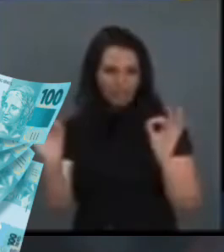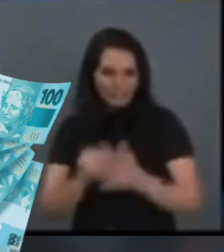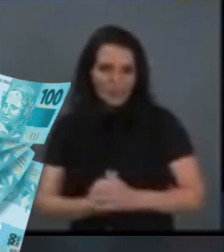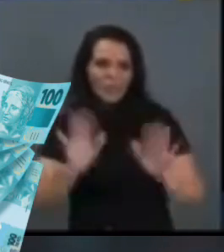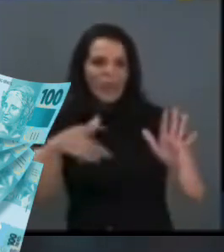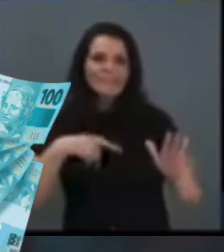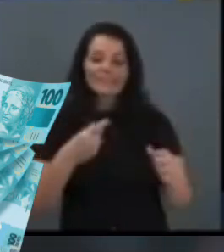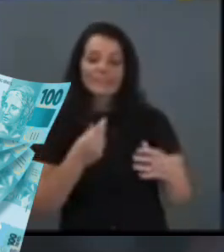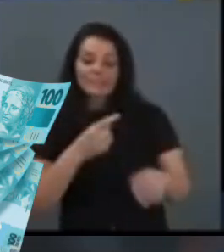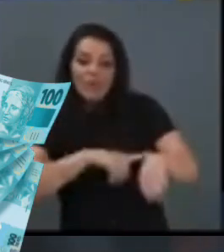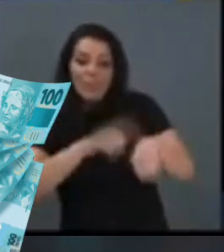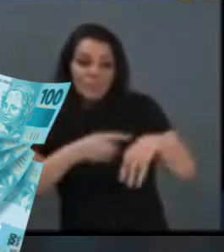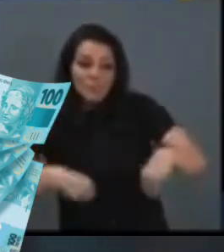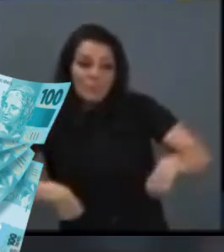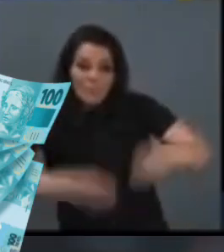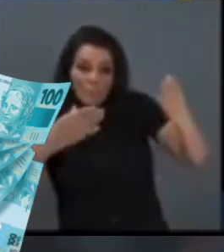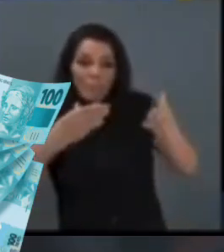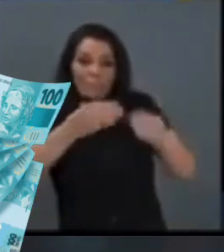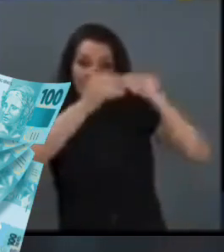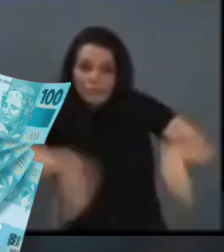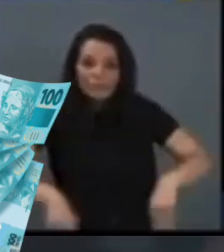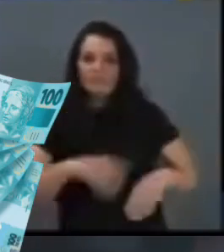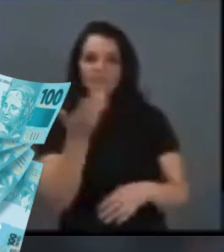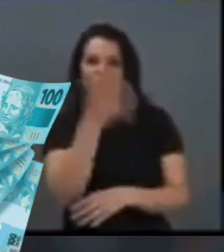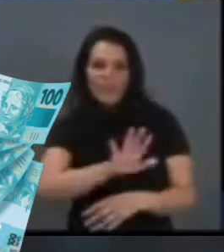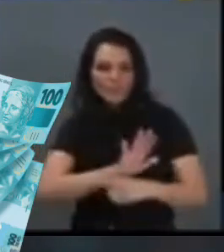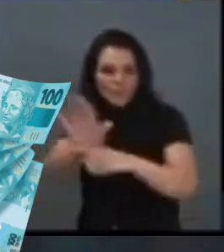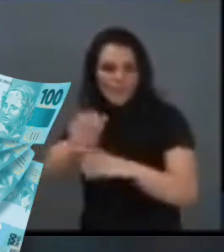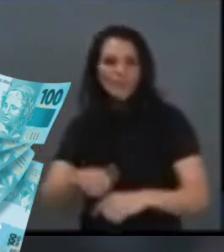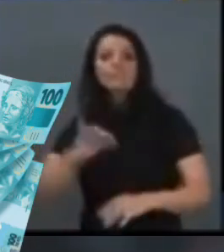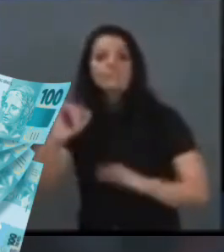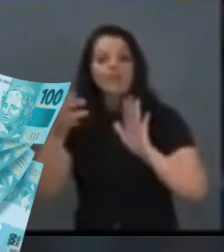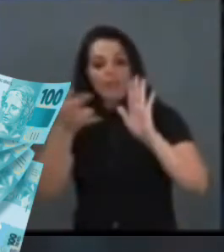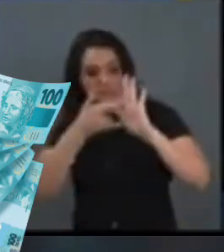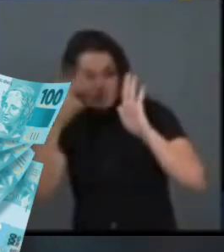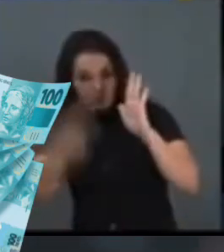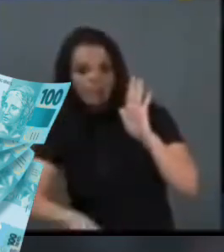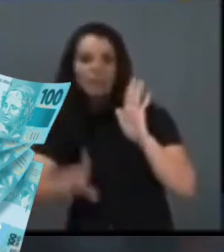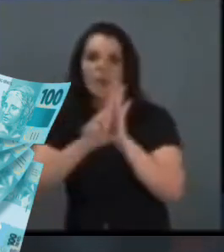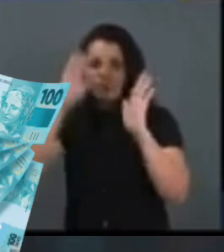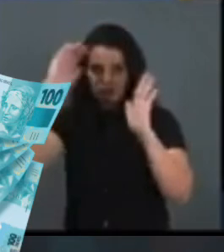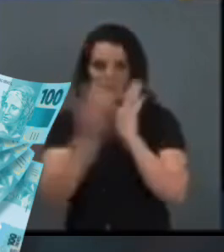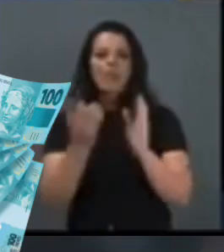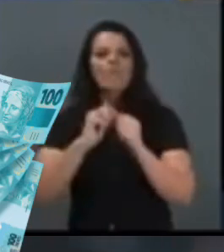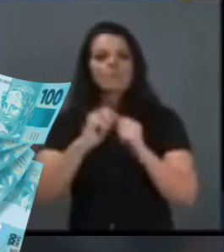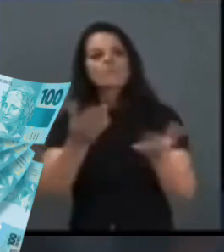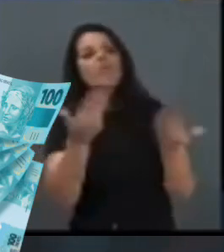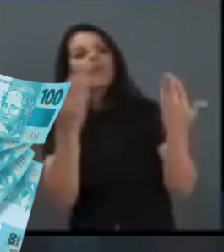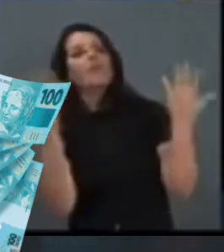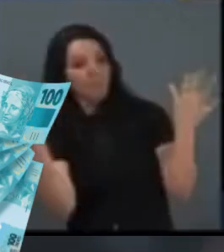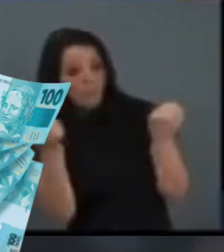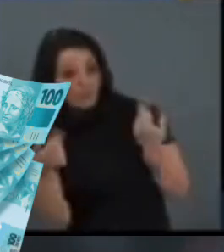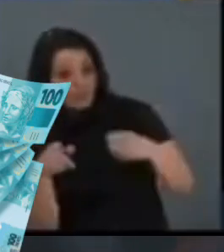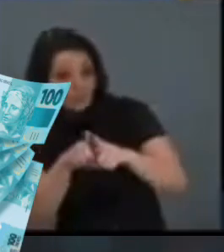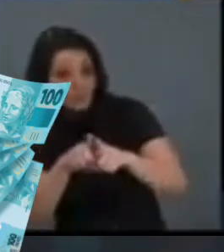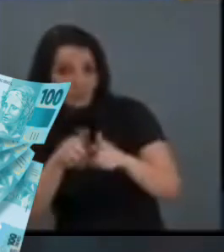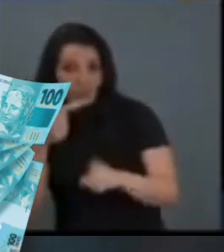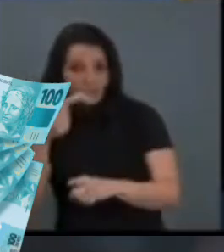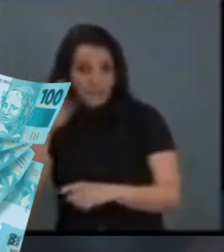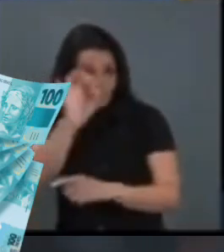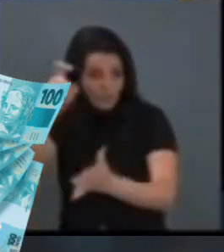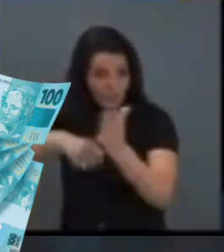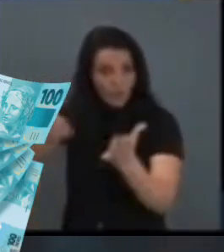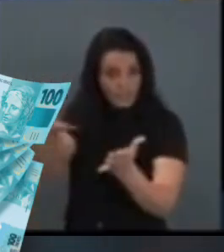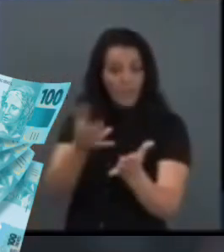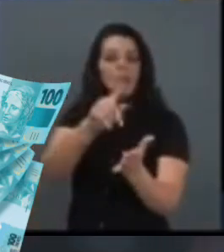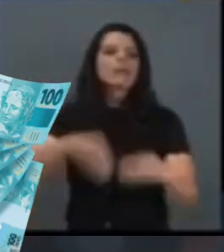deputados federais, senadores, e se eu puder, dentro, né, aqui do regimento, dentro aqui das leis, eu vou fazer isso. Vocês querem entrar de sociedade? Vocês querem tomar 27%?